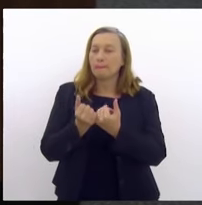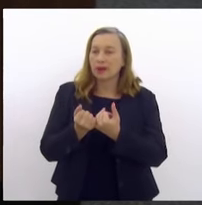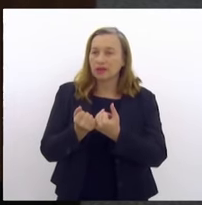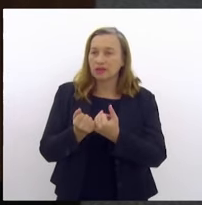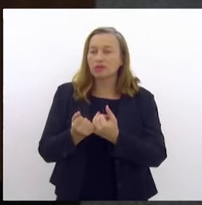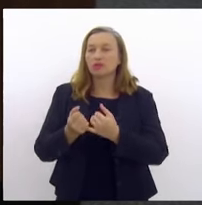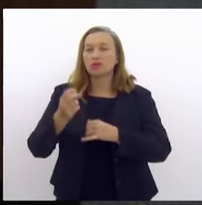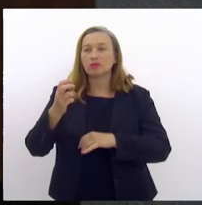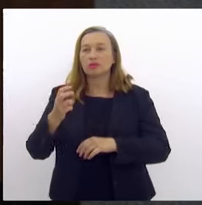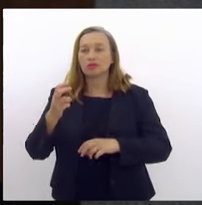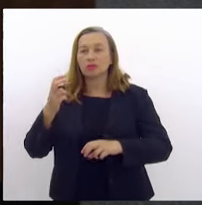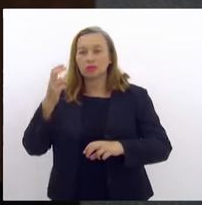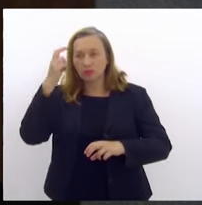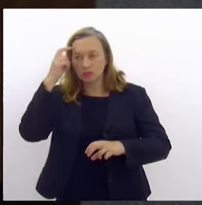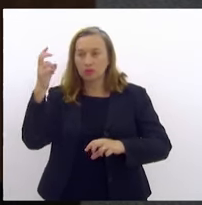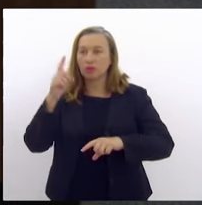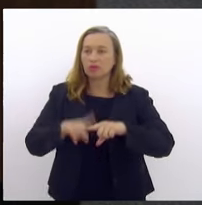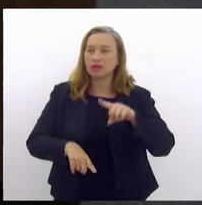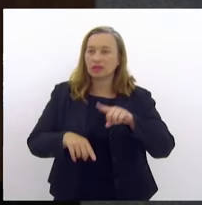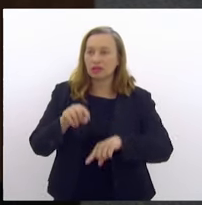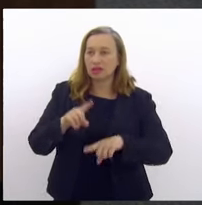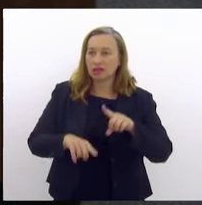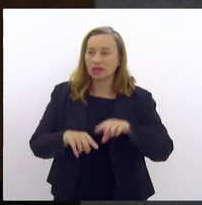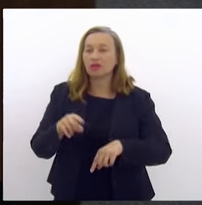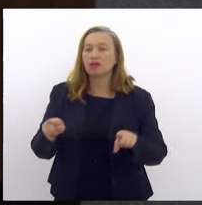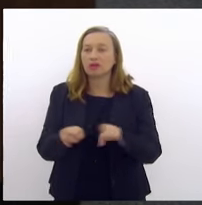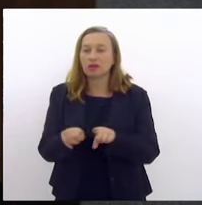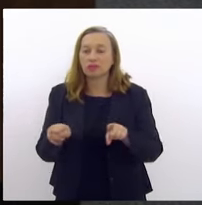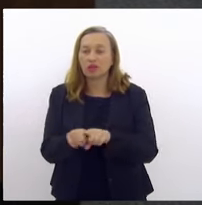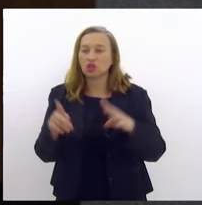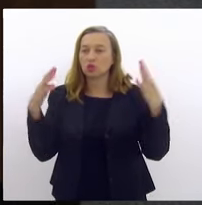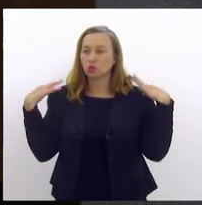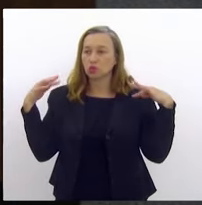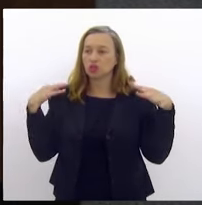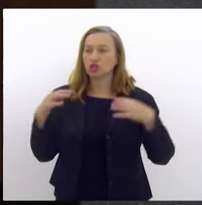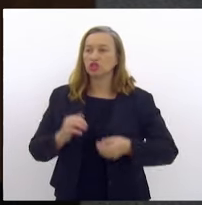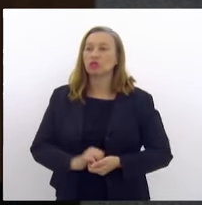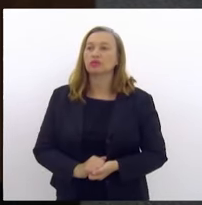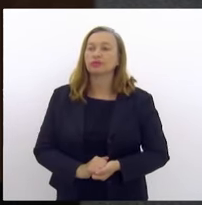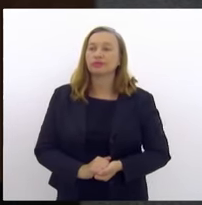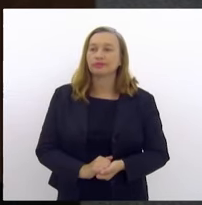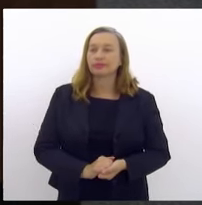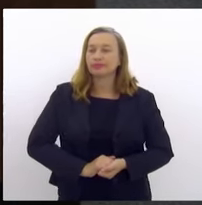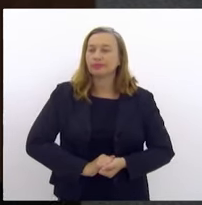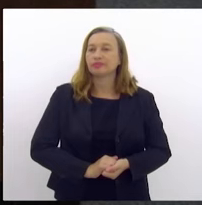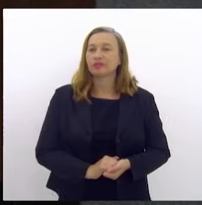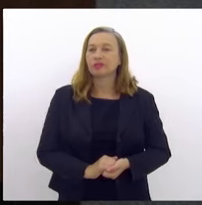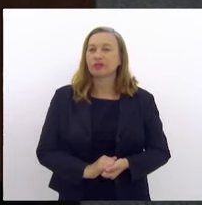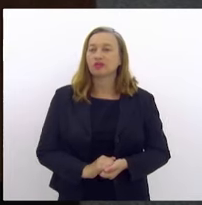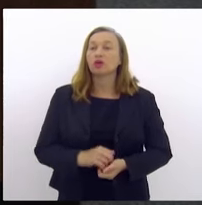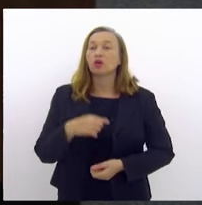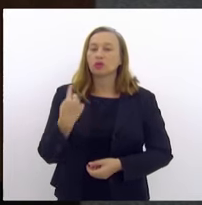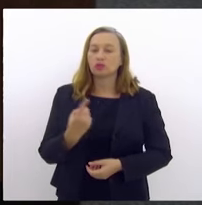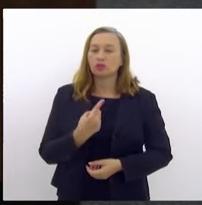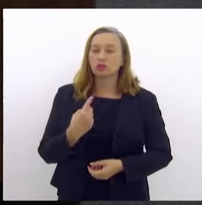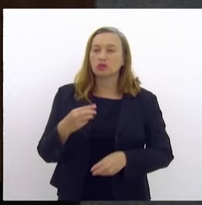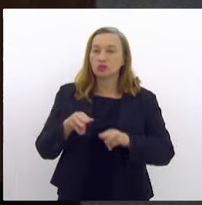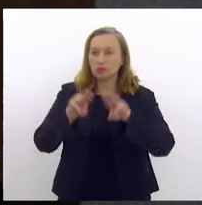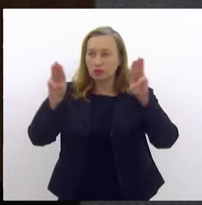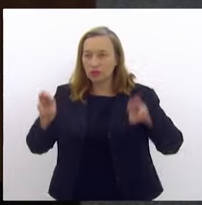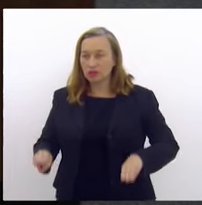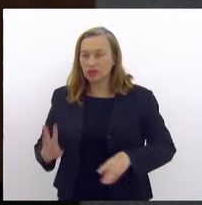material, histórico, cultural e também turístico. Inclusive, o nosso MAC, Museu de